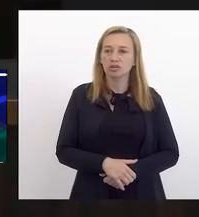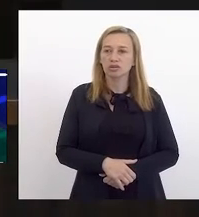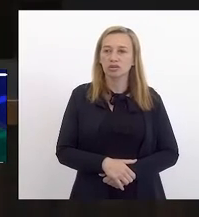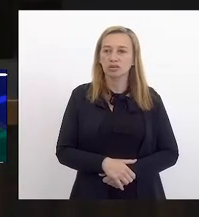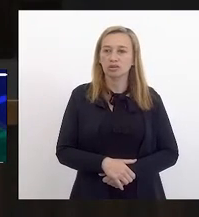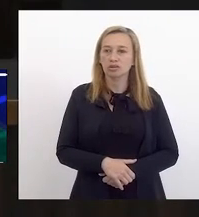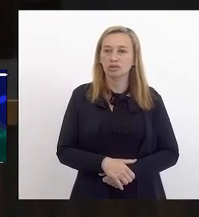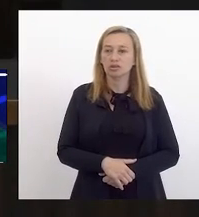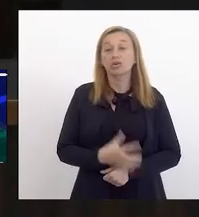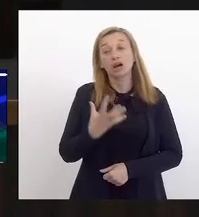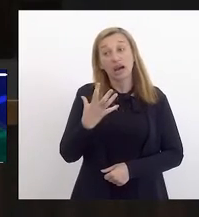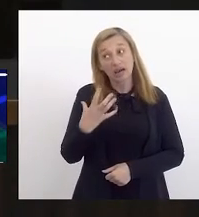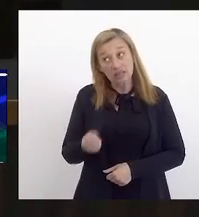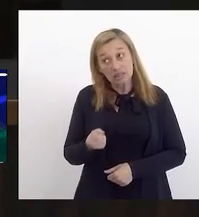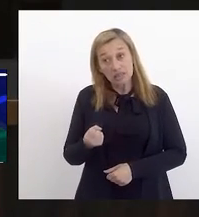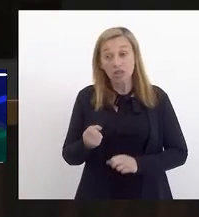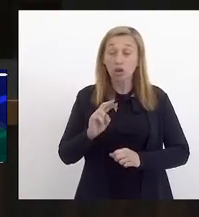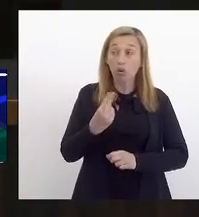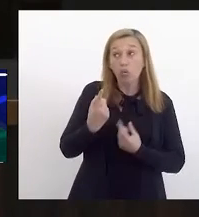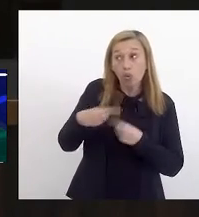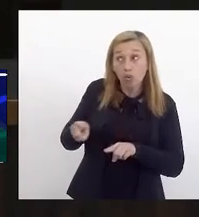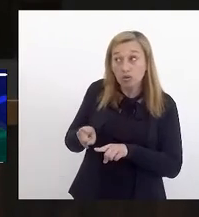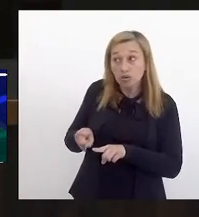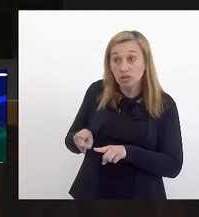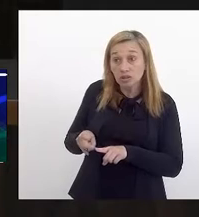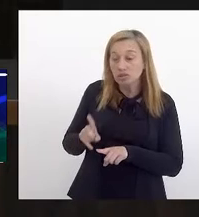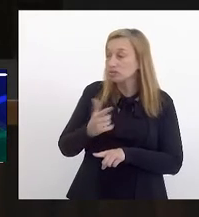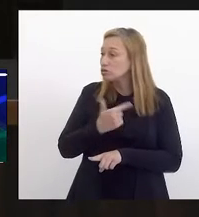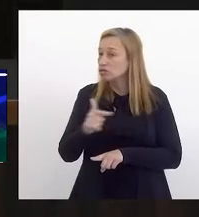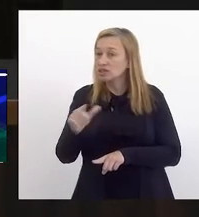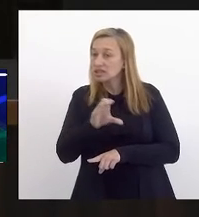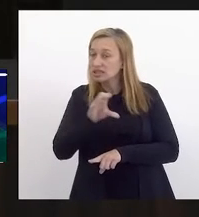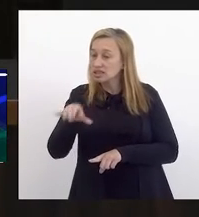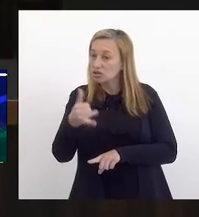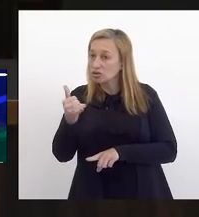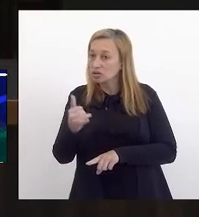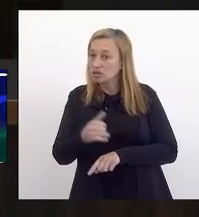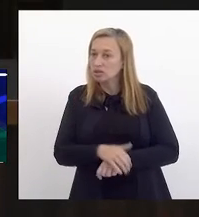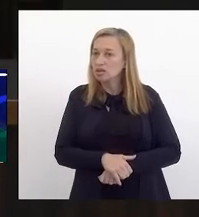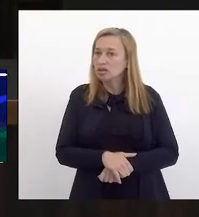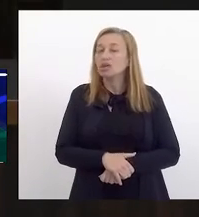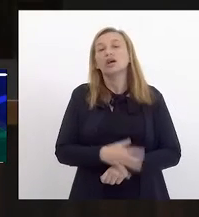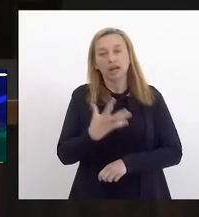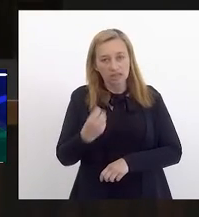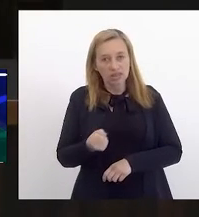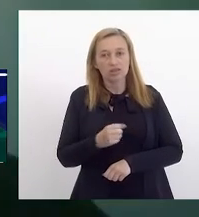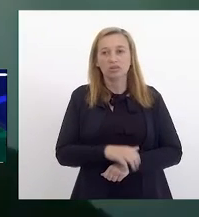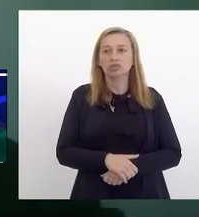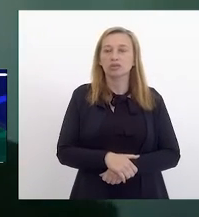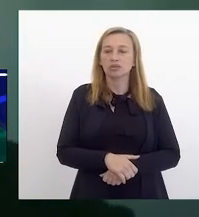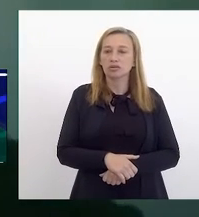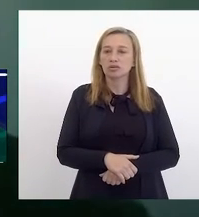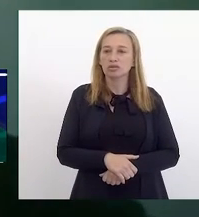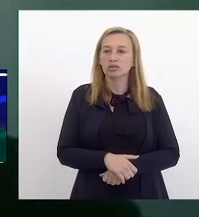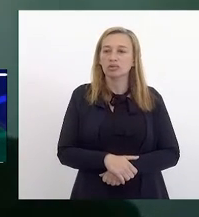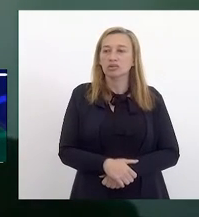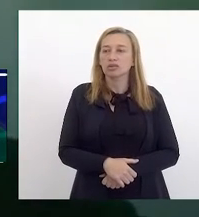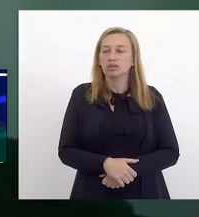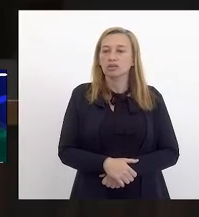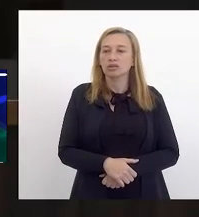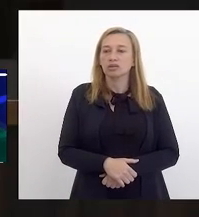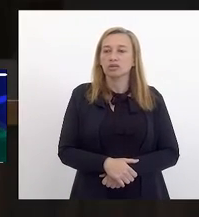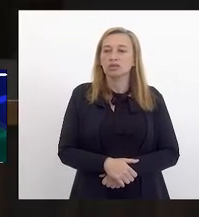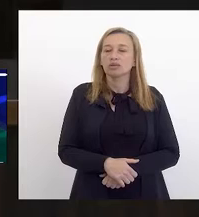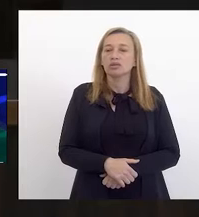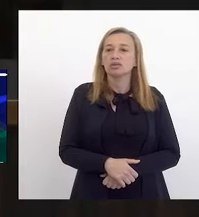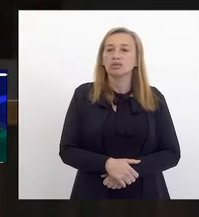parecer do senhor é favorável ou contrário? Isso não tem CCJ, deputado. favorável. Com o